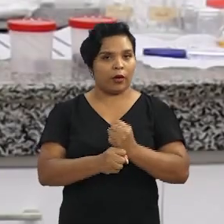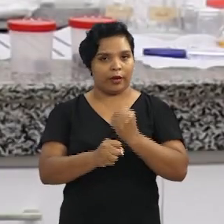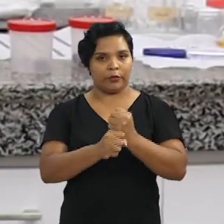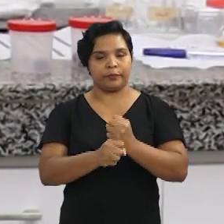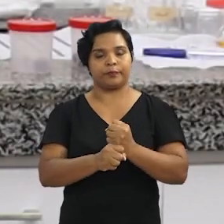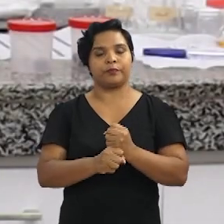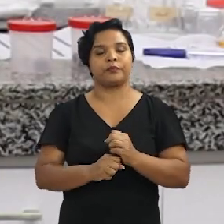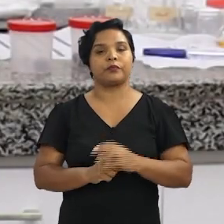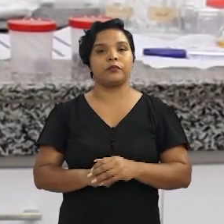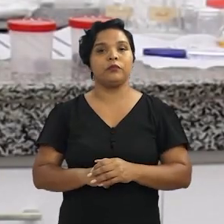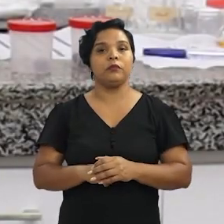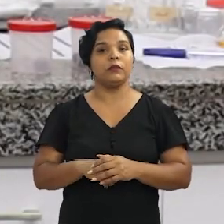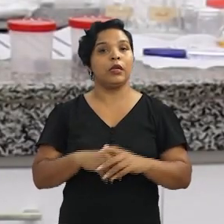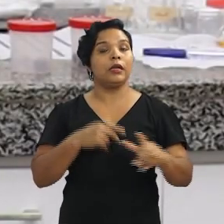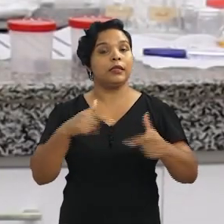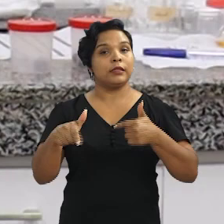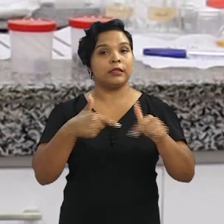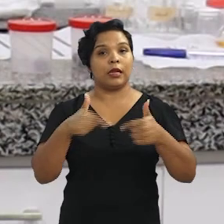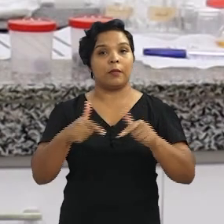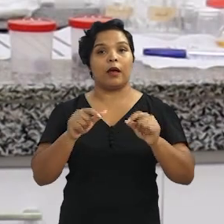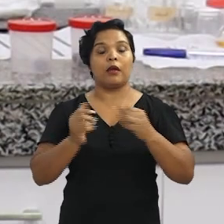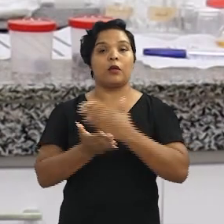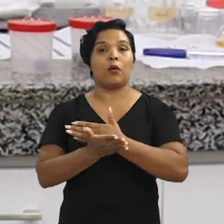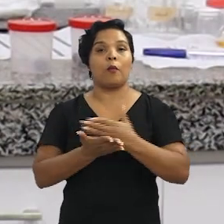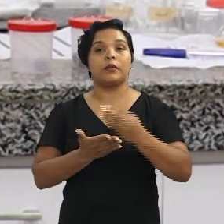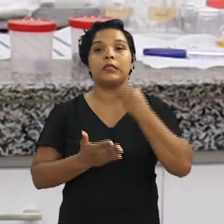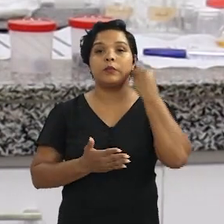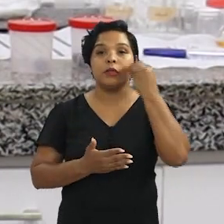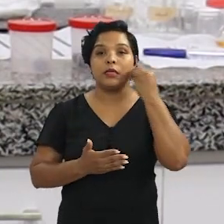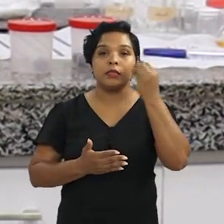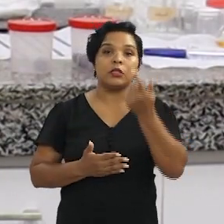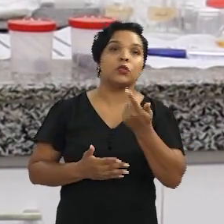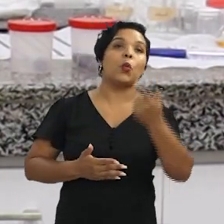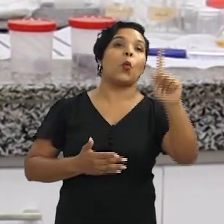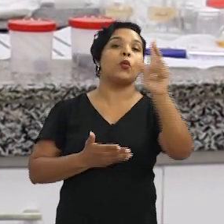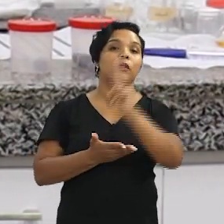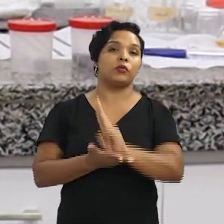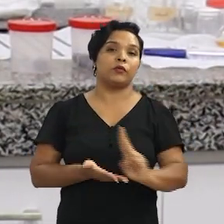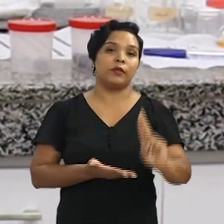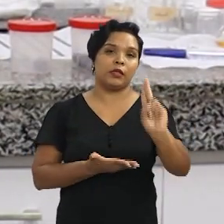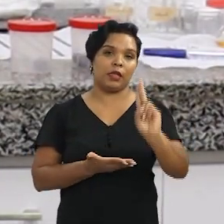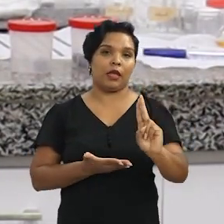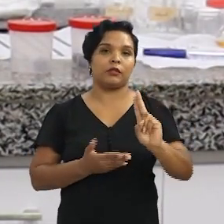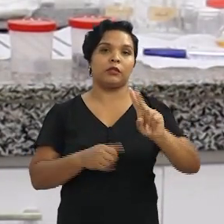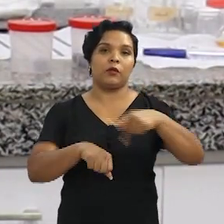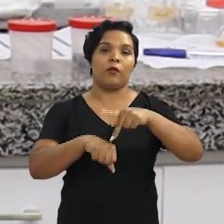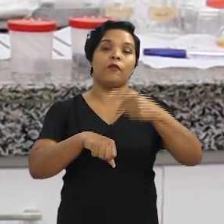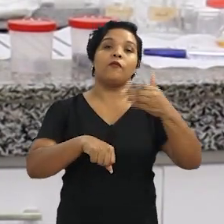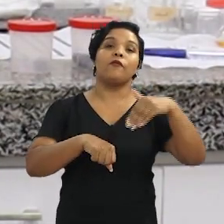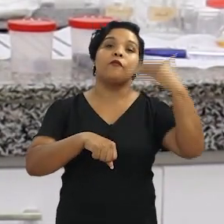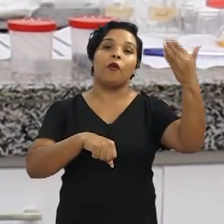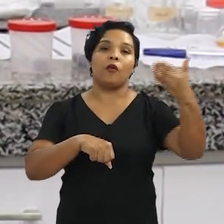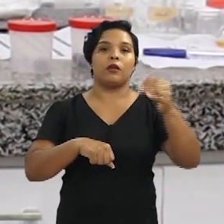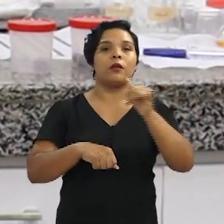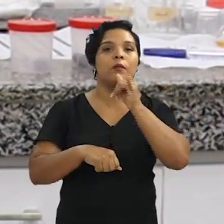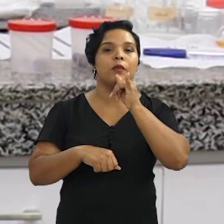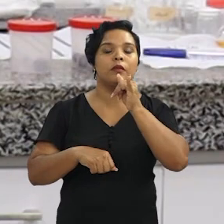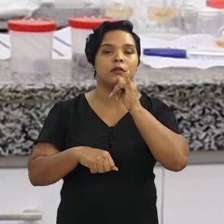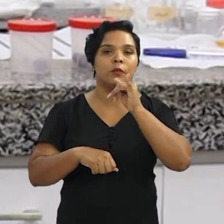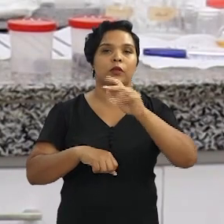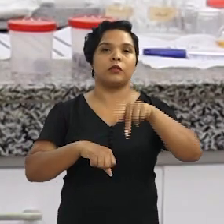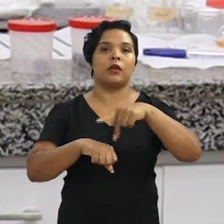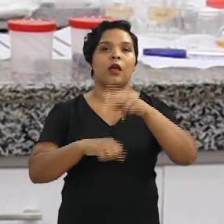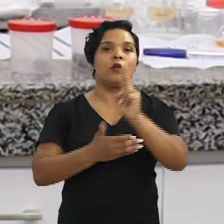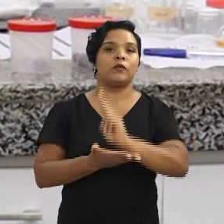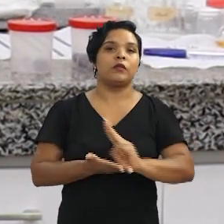processo de desenvolvimento desse trabalho ele começa a partir de experiências de outras universidades estrangeiras, como, por exemplo, a Universidade